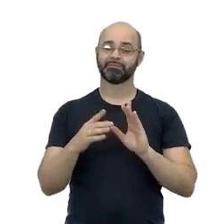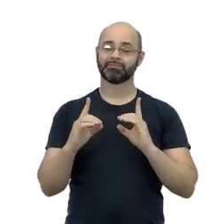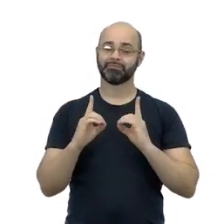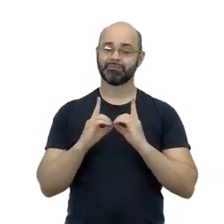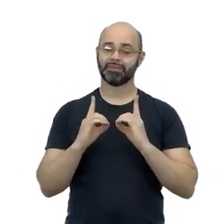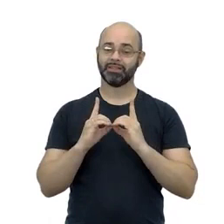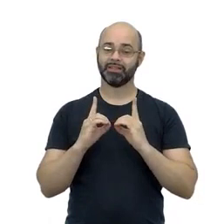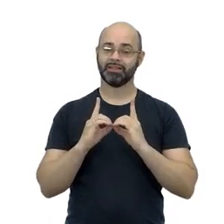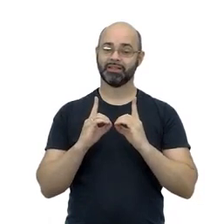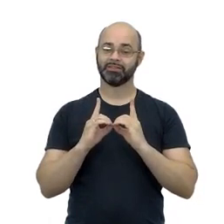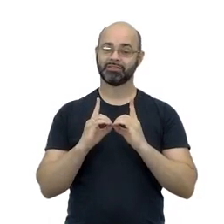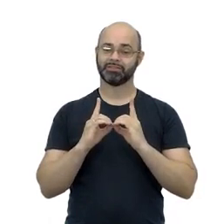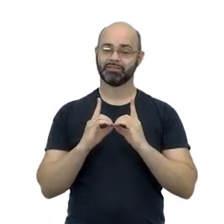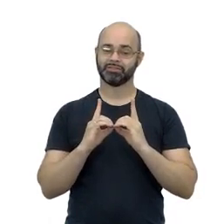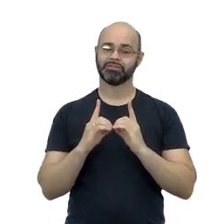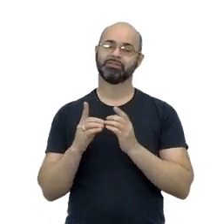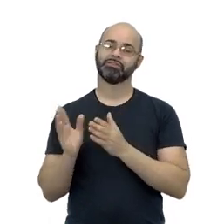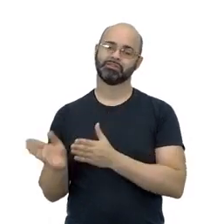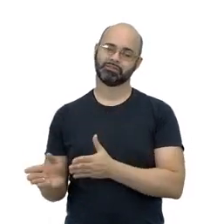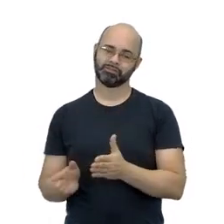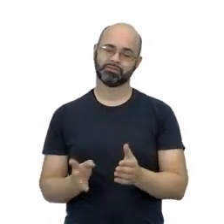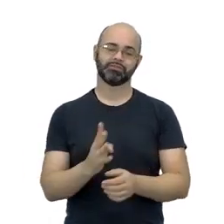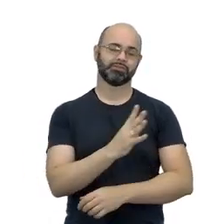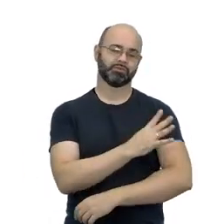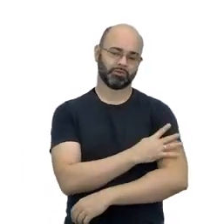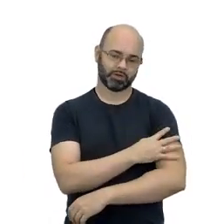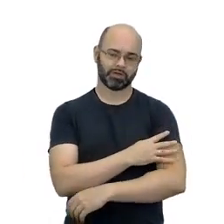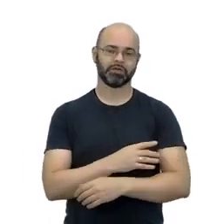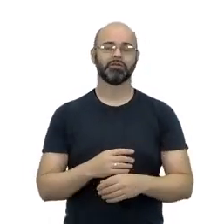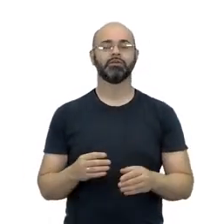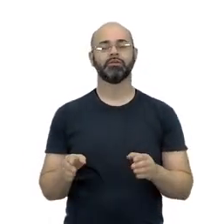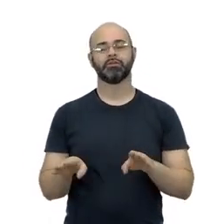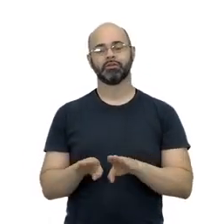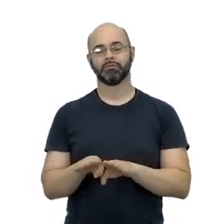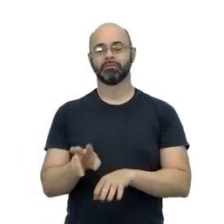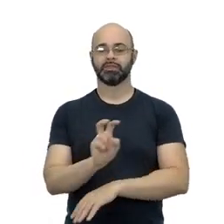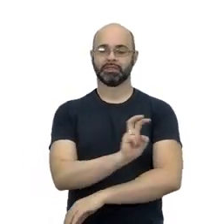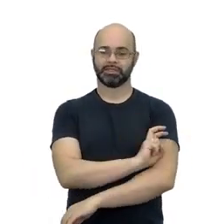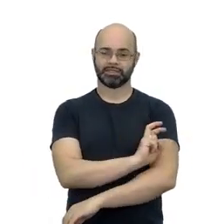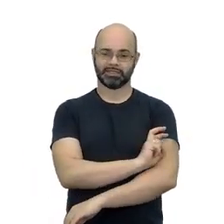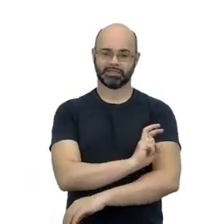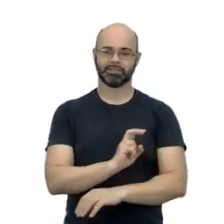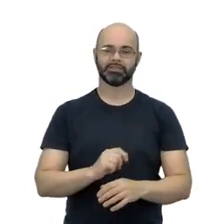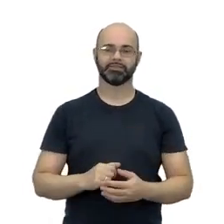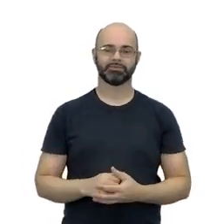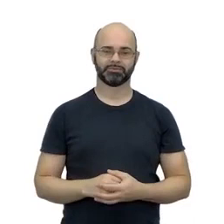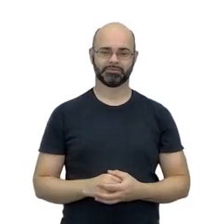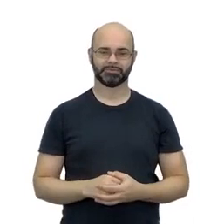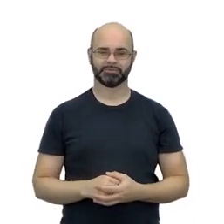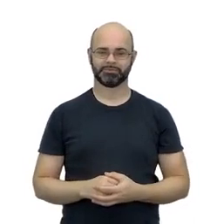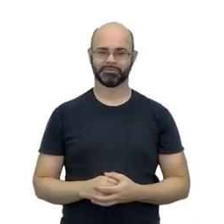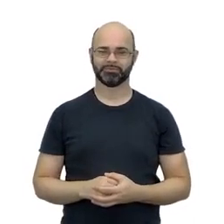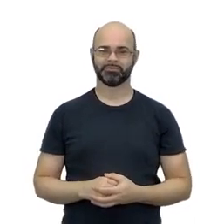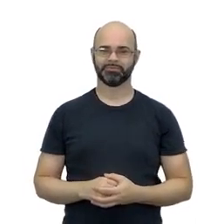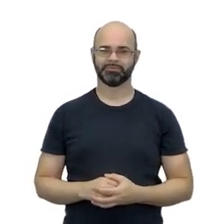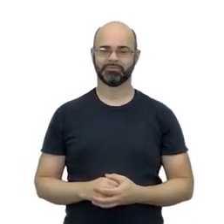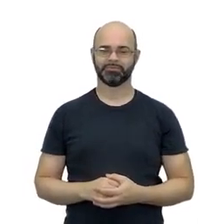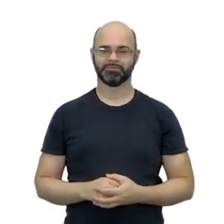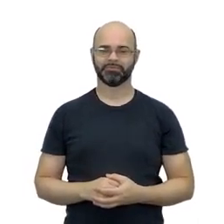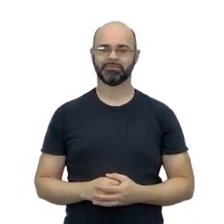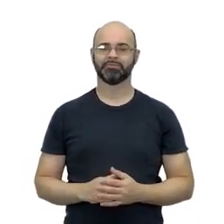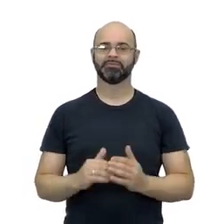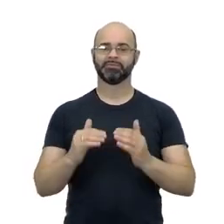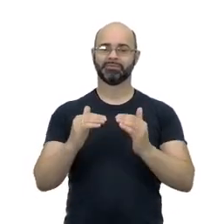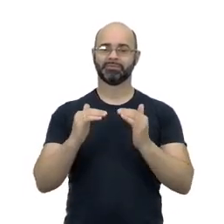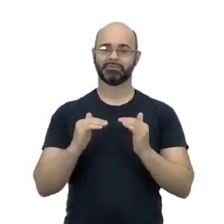didáticas, tanto da sequência do quarto ano, quanto da sequência do quinto ano. E, por fim, no terceiro momento, eu volto aqui